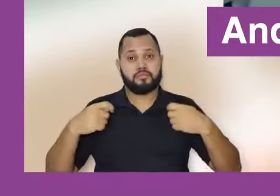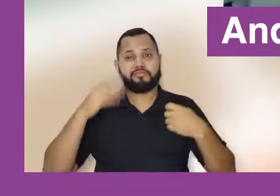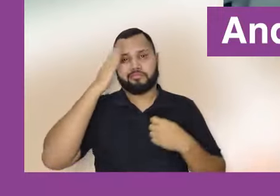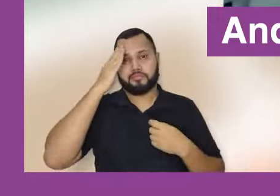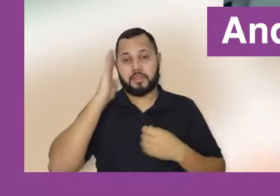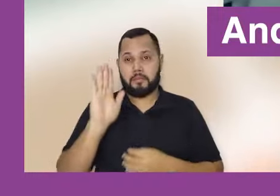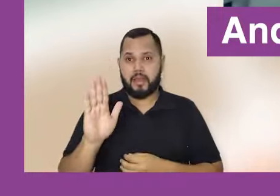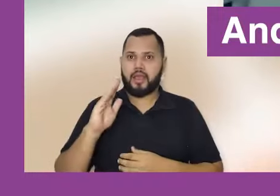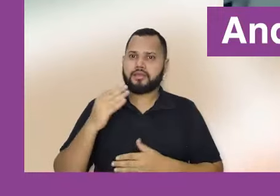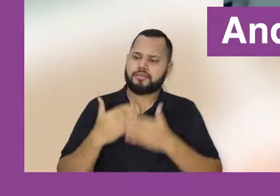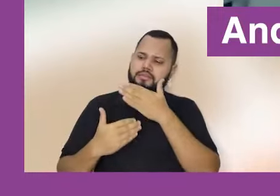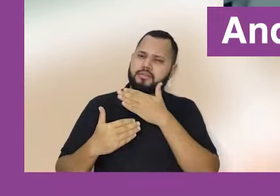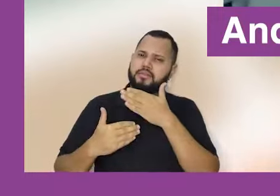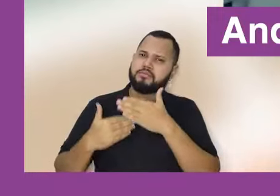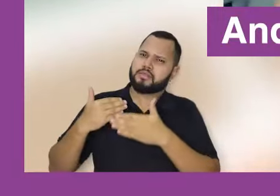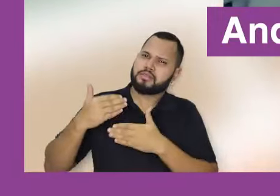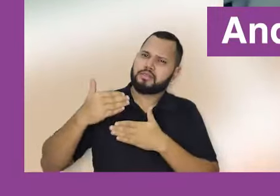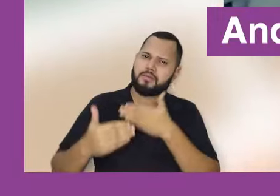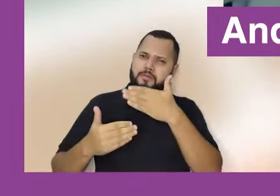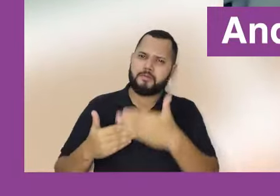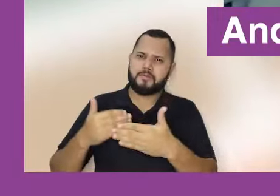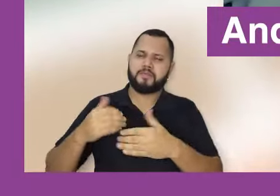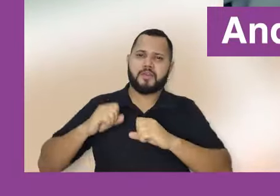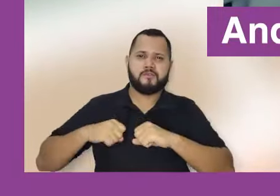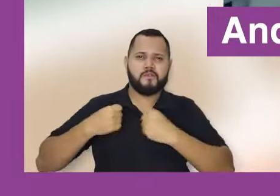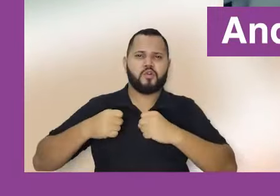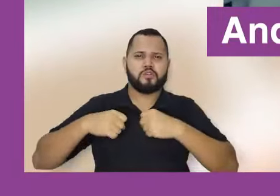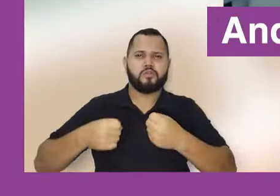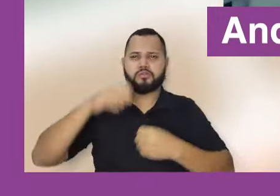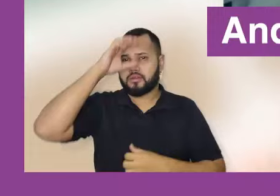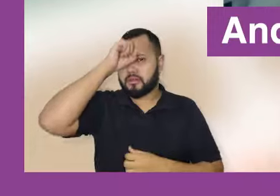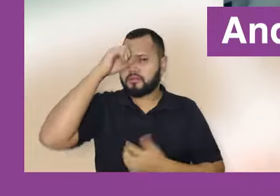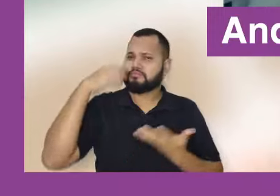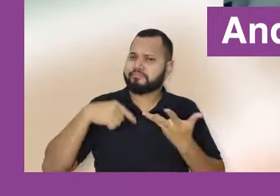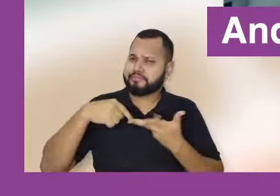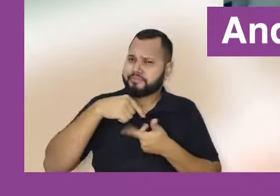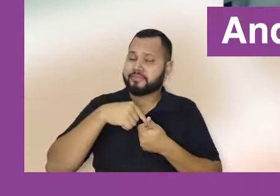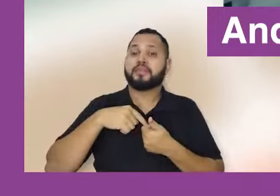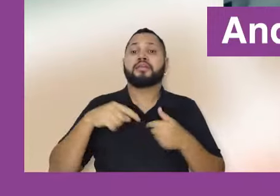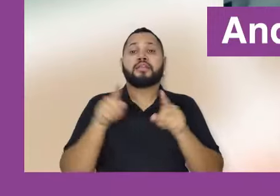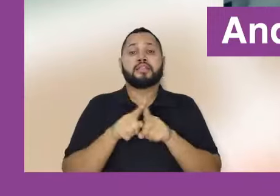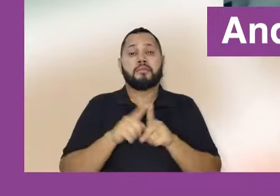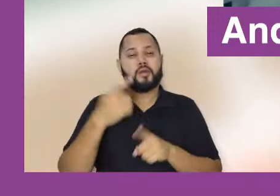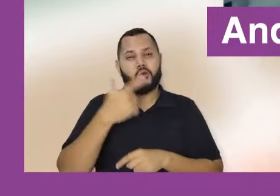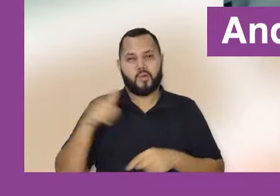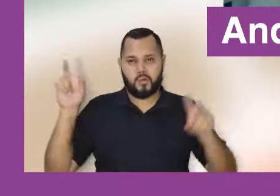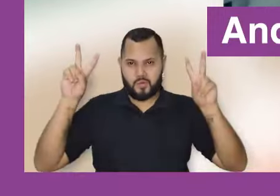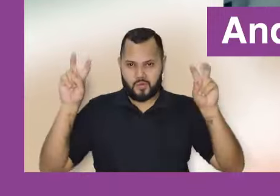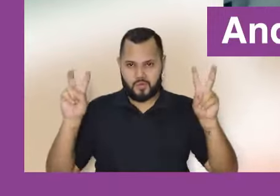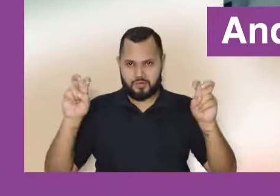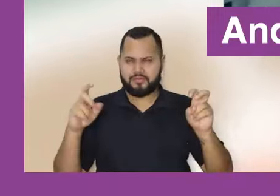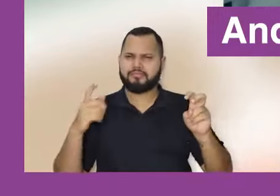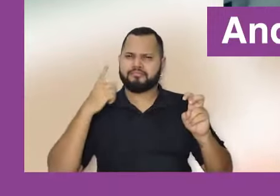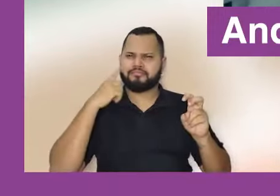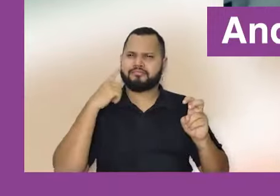mas um passinho atrás do outro consistente aprendendo sempre né E um outro ponto que eu destacaria